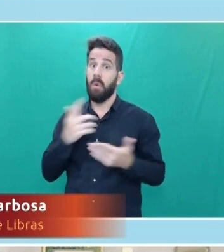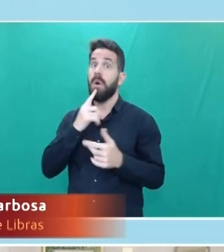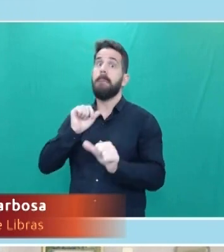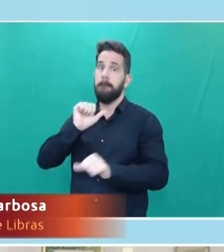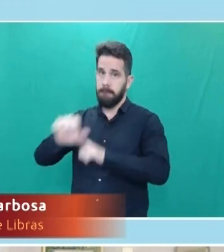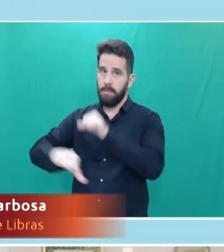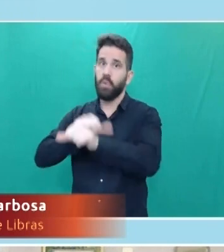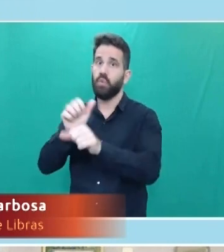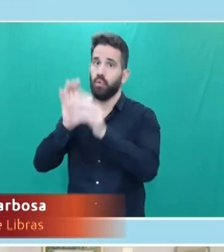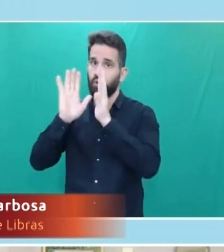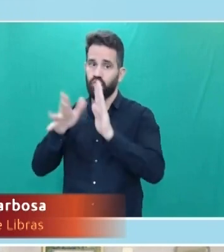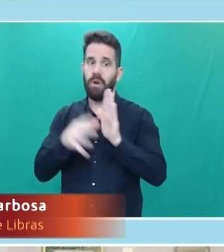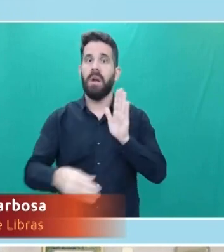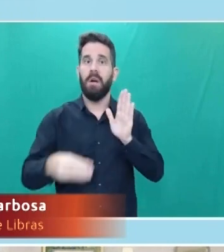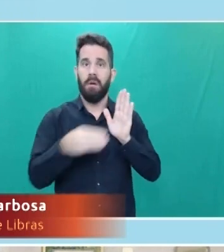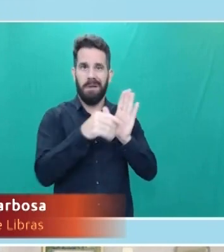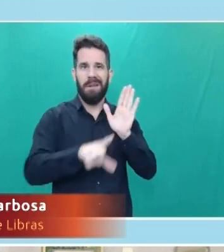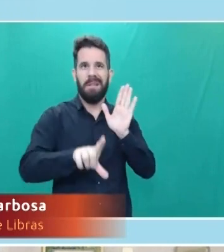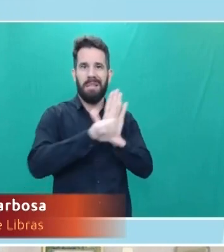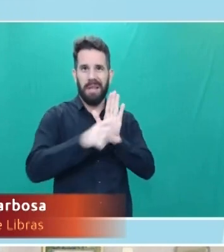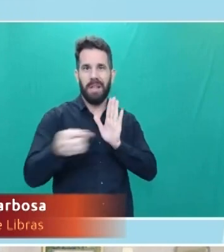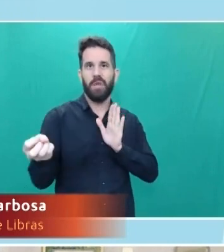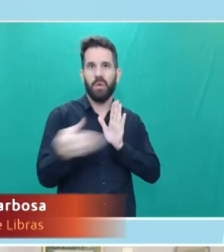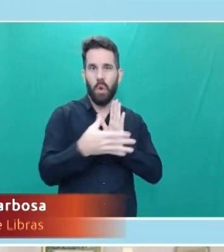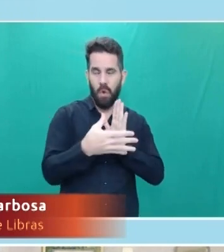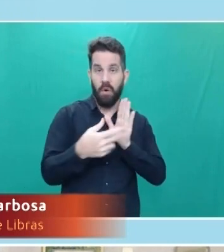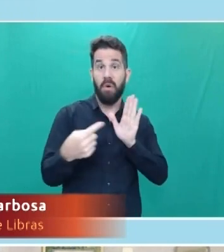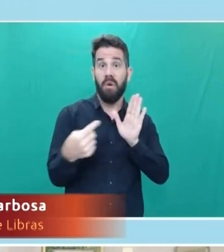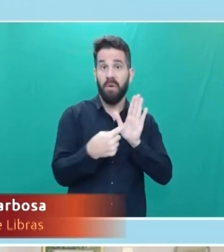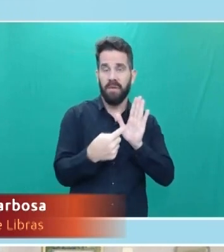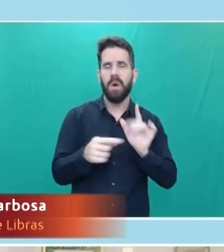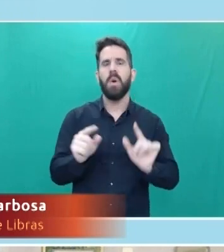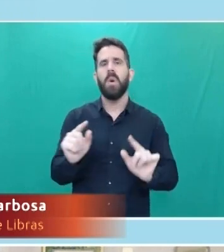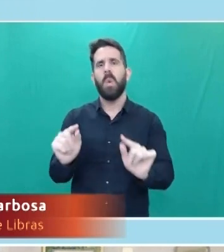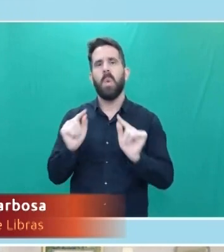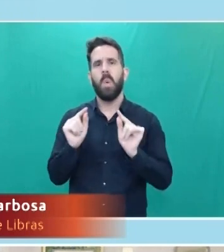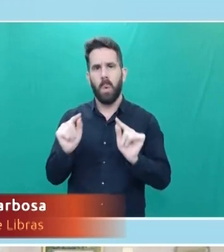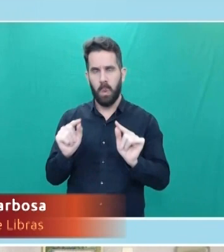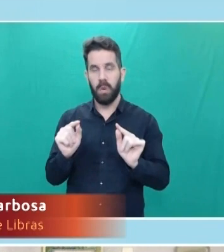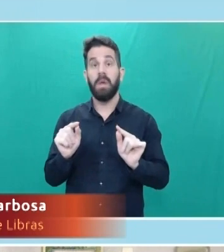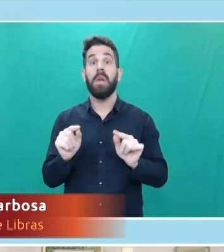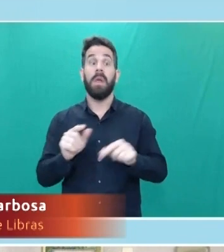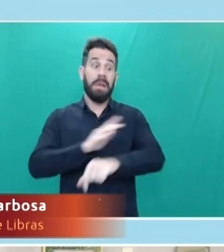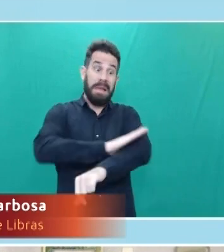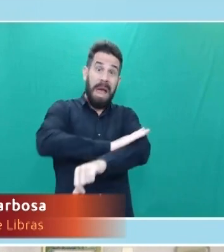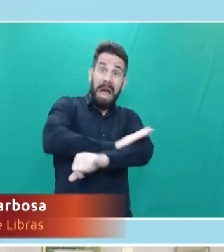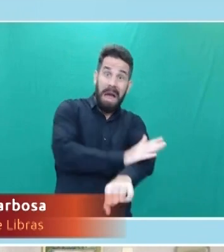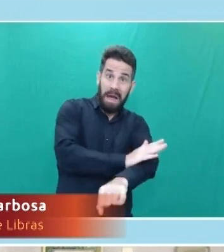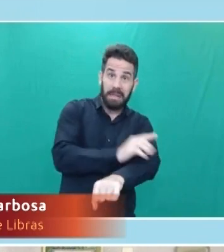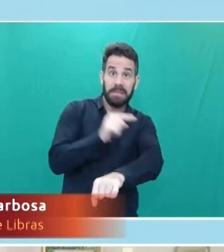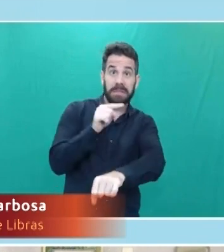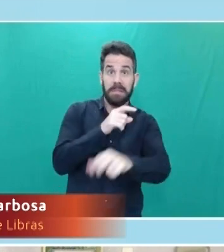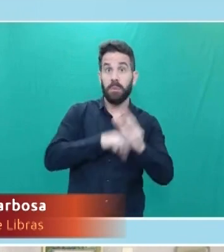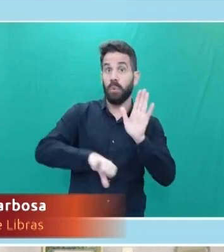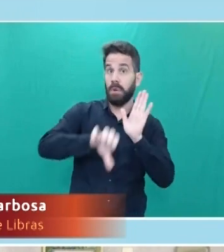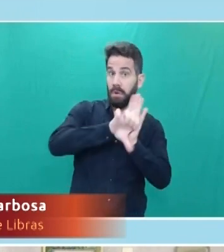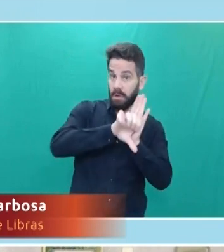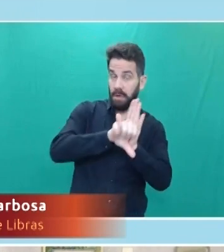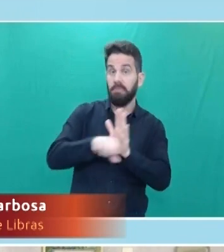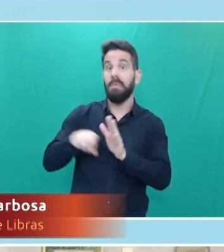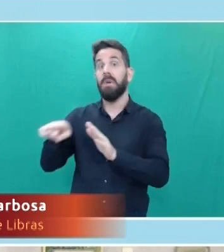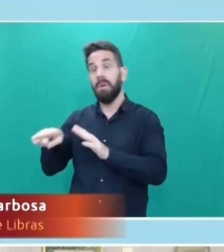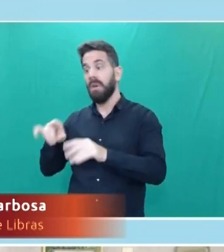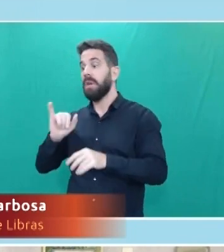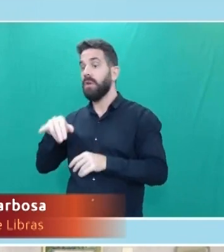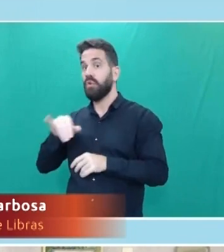Lei 7.716, o crime de racismo ele é punido atualmente